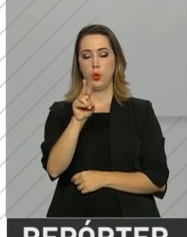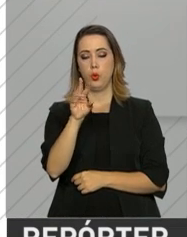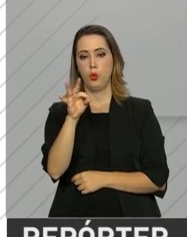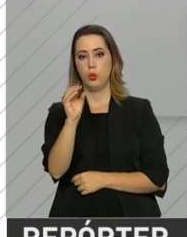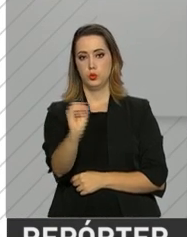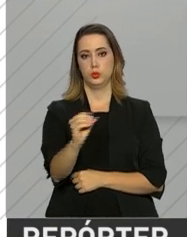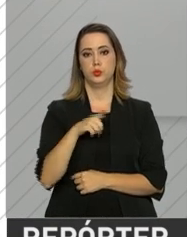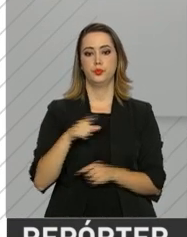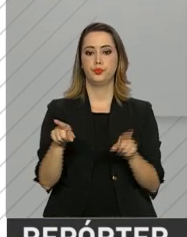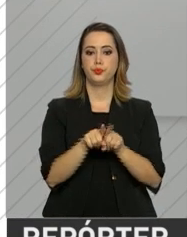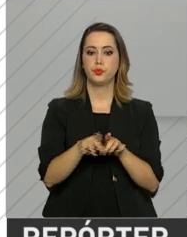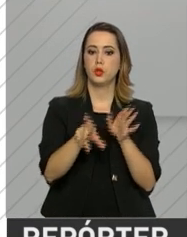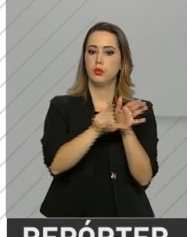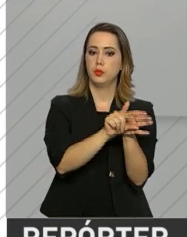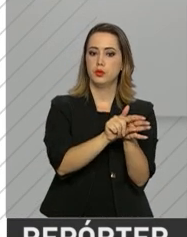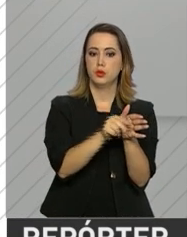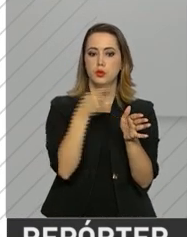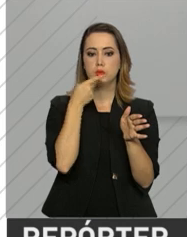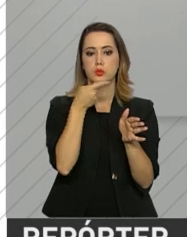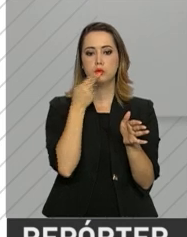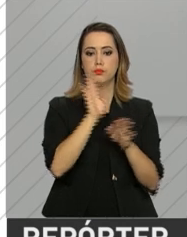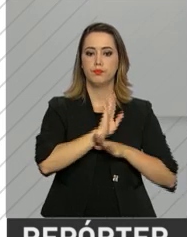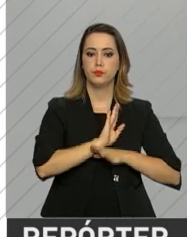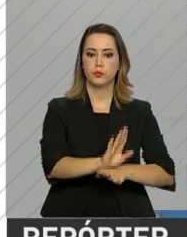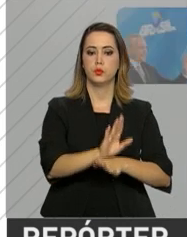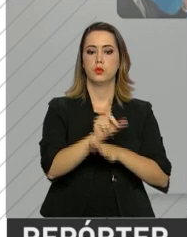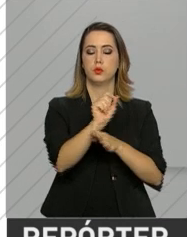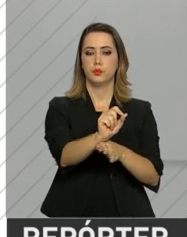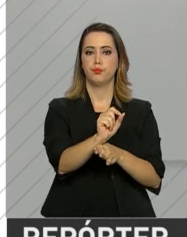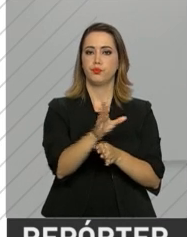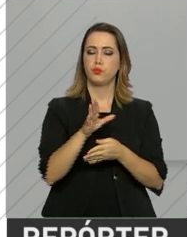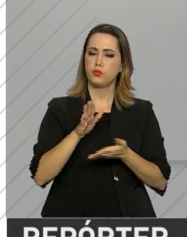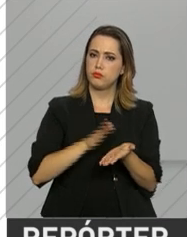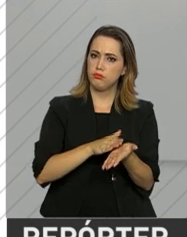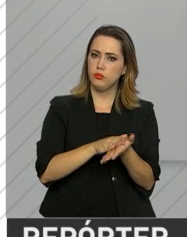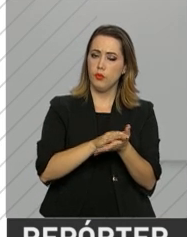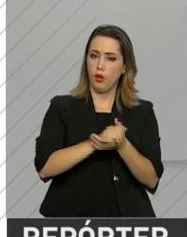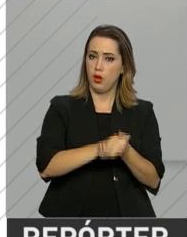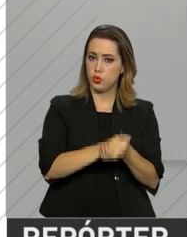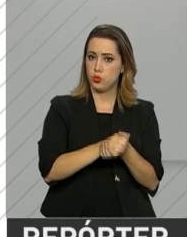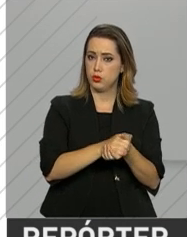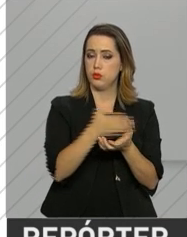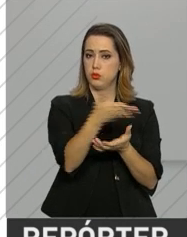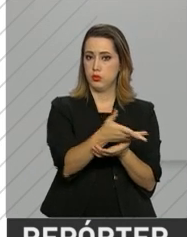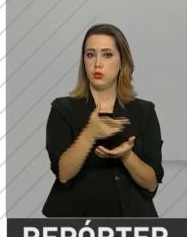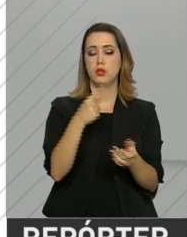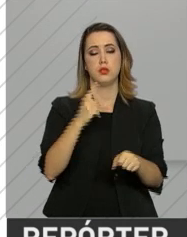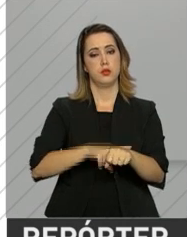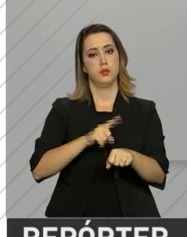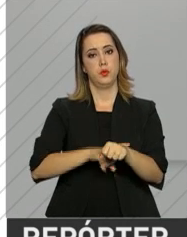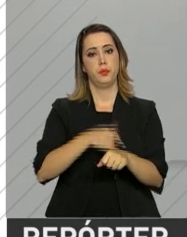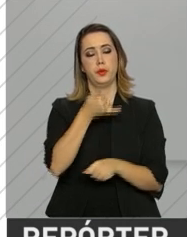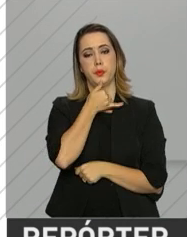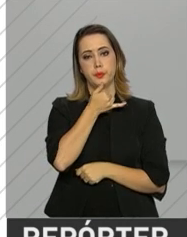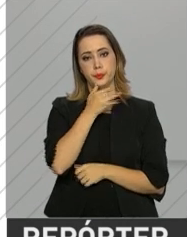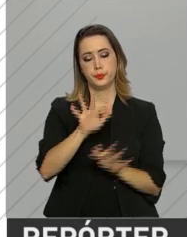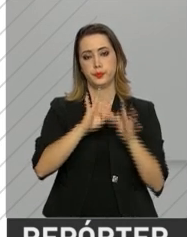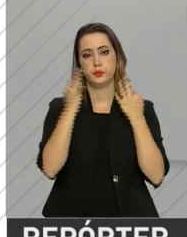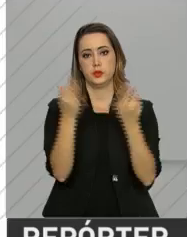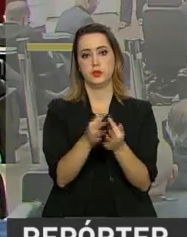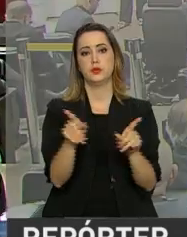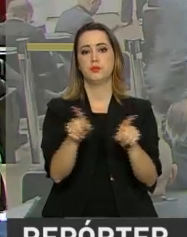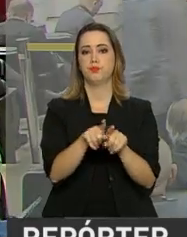meio de nota expressando solidariedade nas palavras de temer nesta hora triste Aos familiares e às